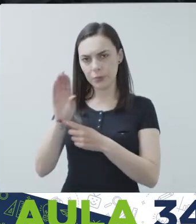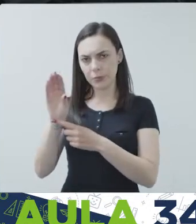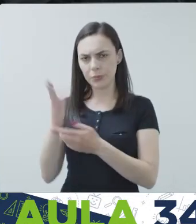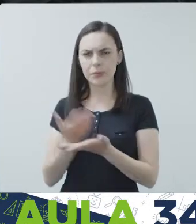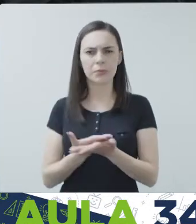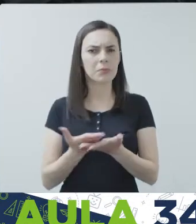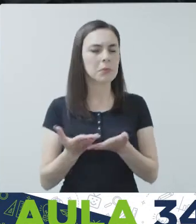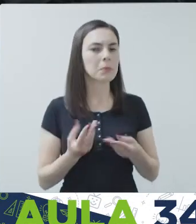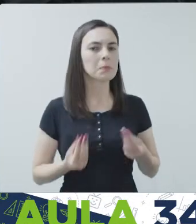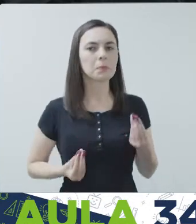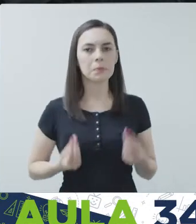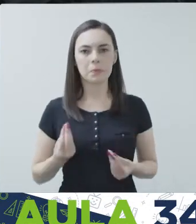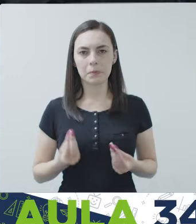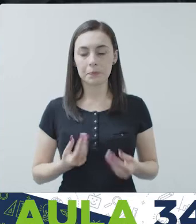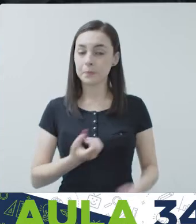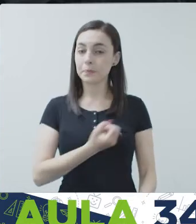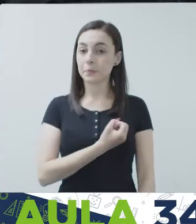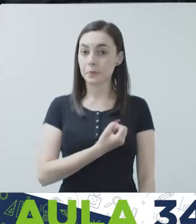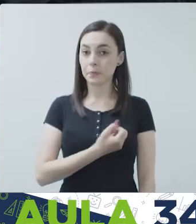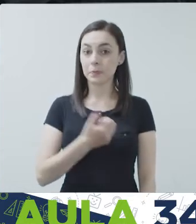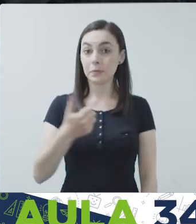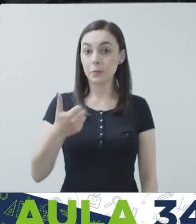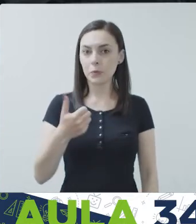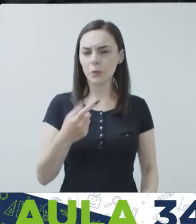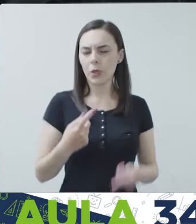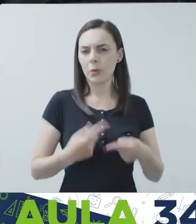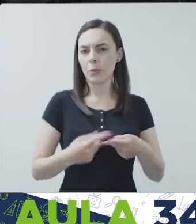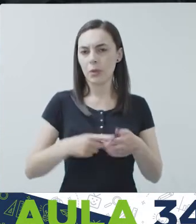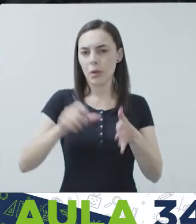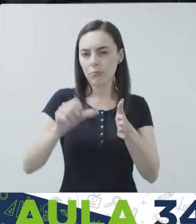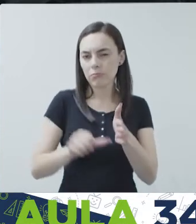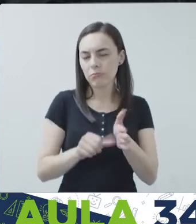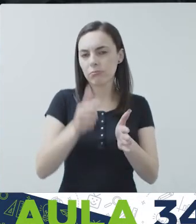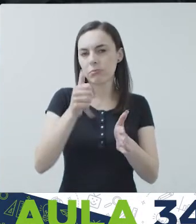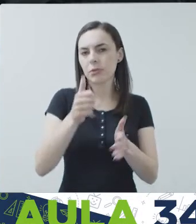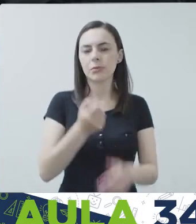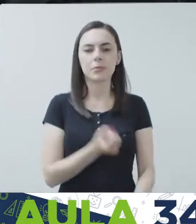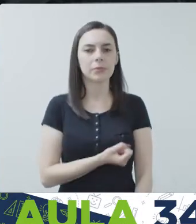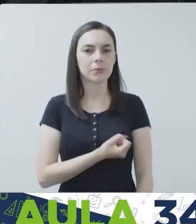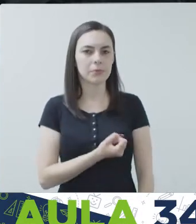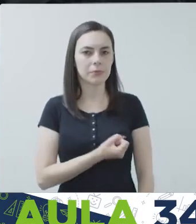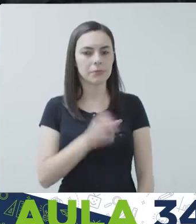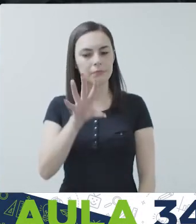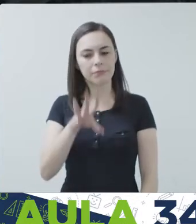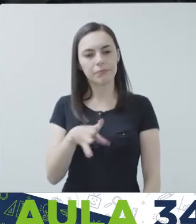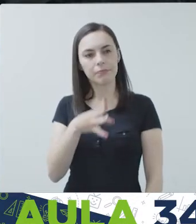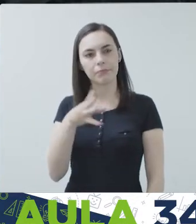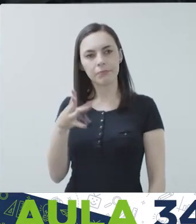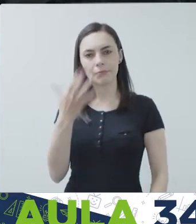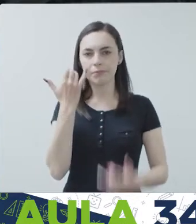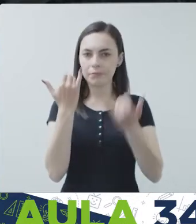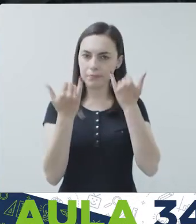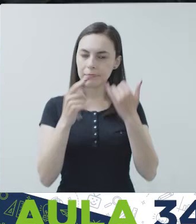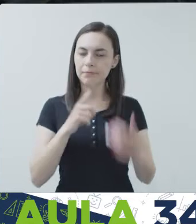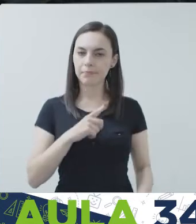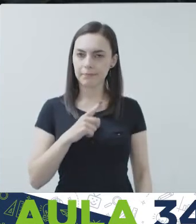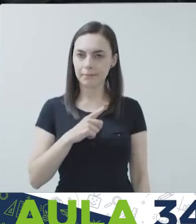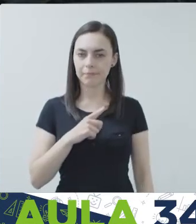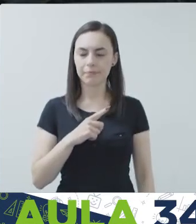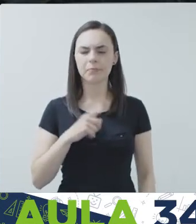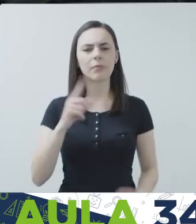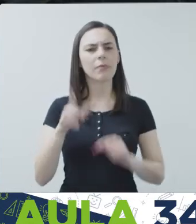com o número 1, que é o primeiro número lá do nosso quadro. Número 1.